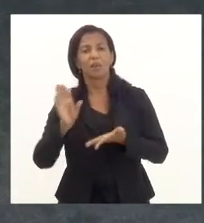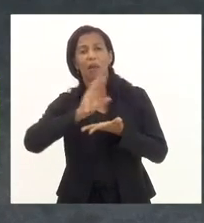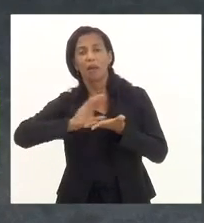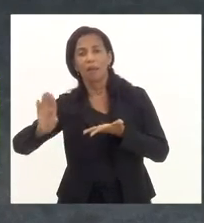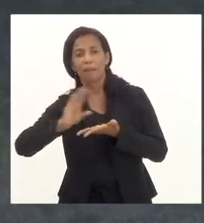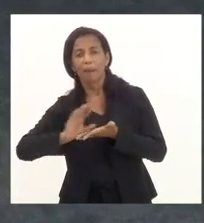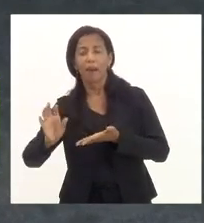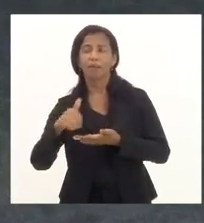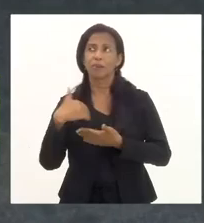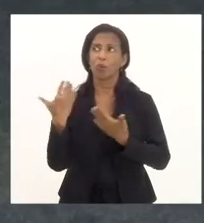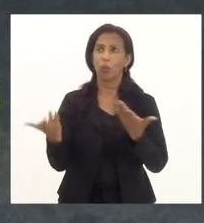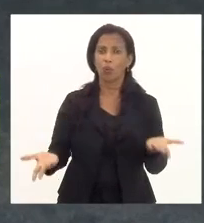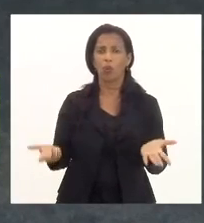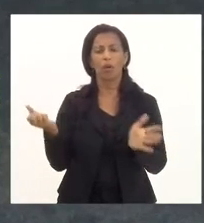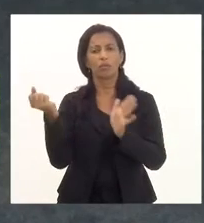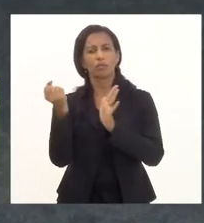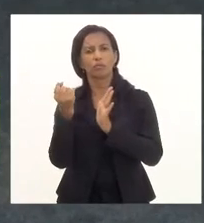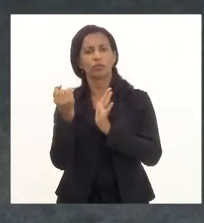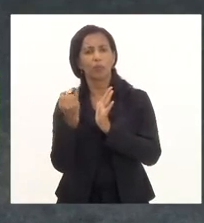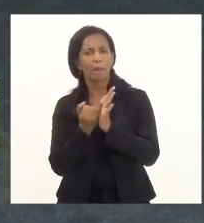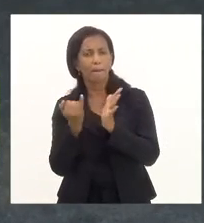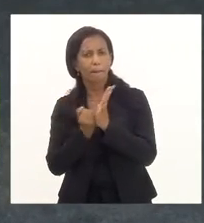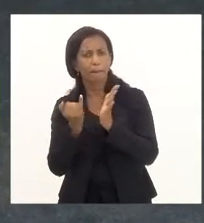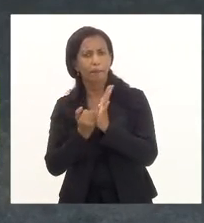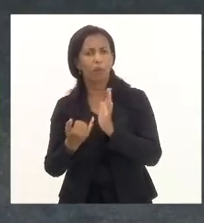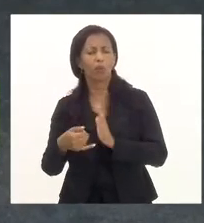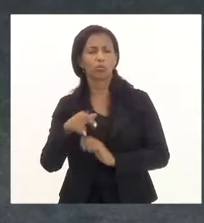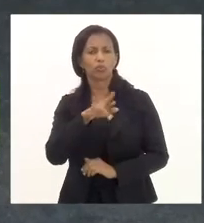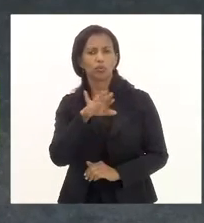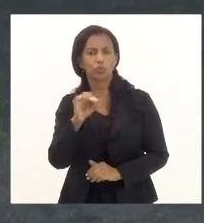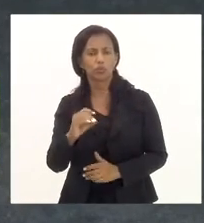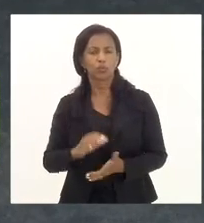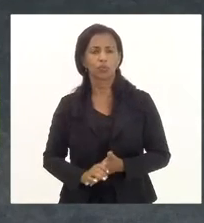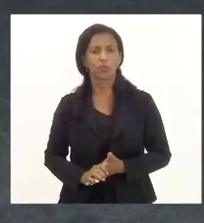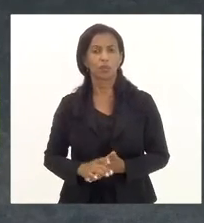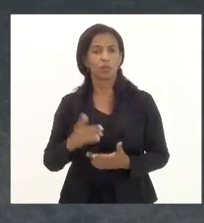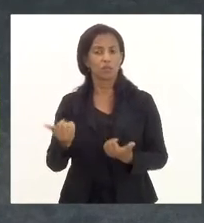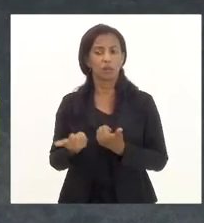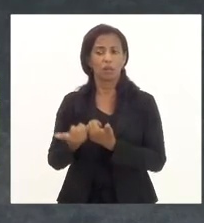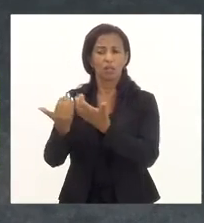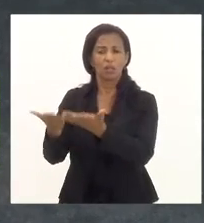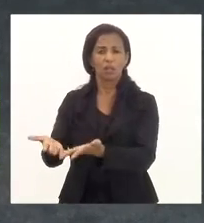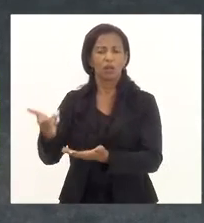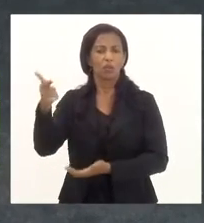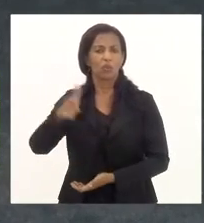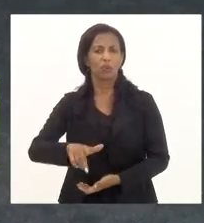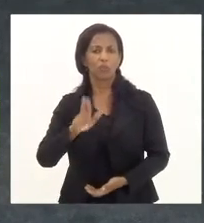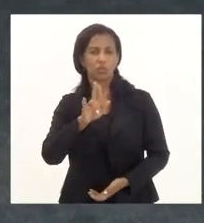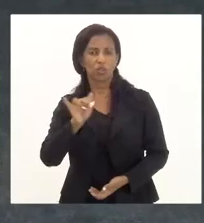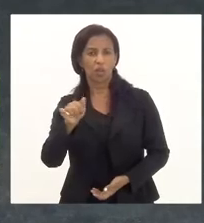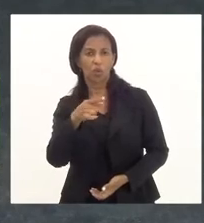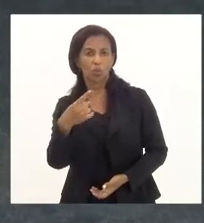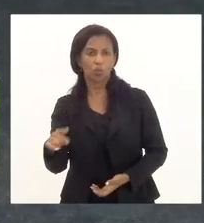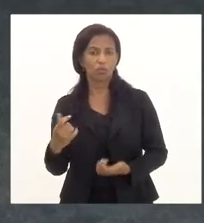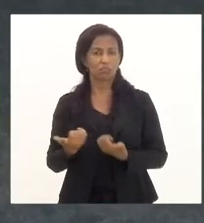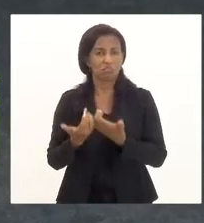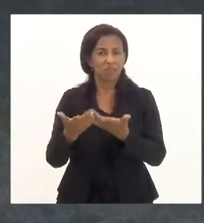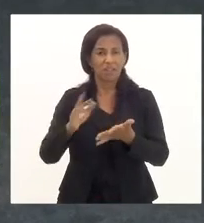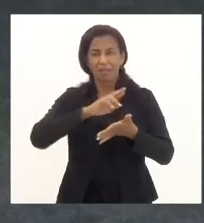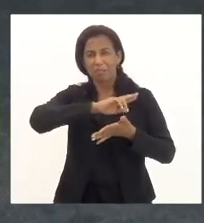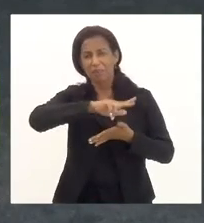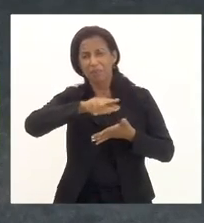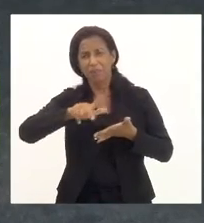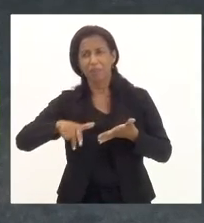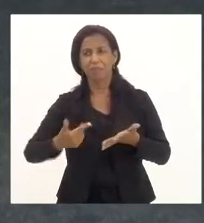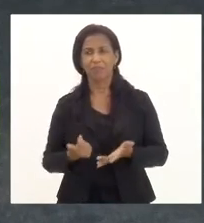repasses de quanto dos repasse dos impostos não é do Rio né só entregues novamente da União são entregues para o visto em uma as